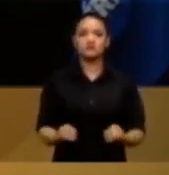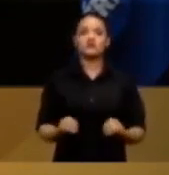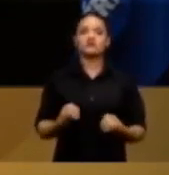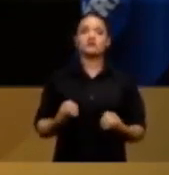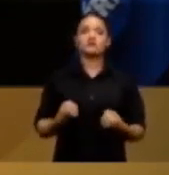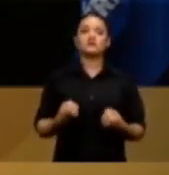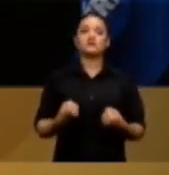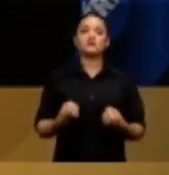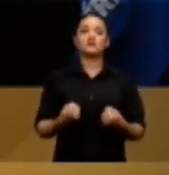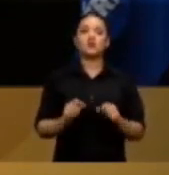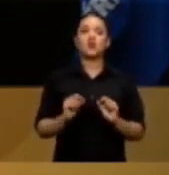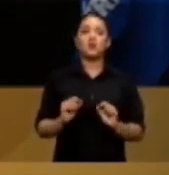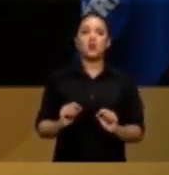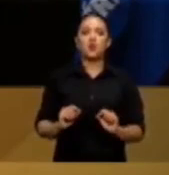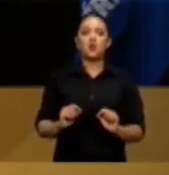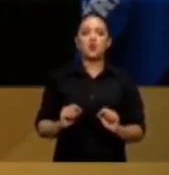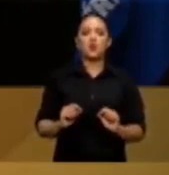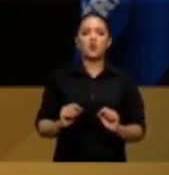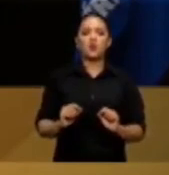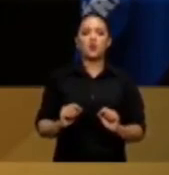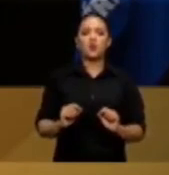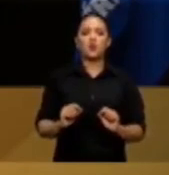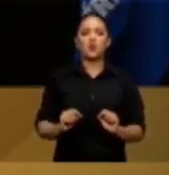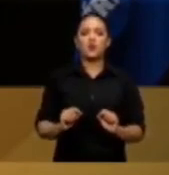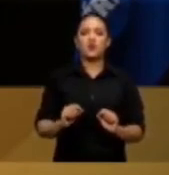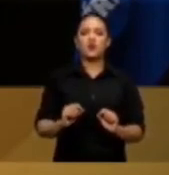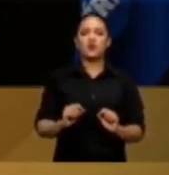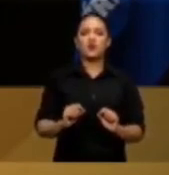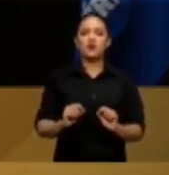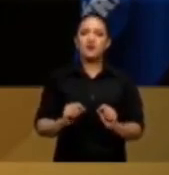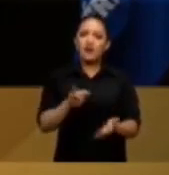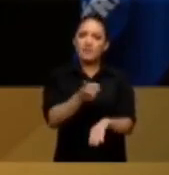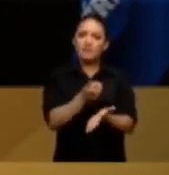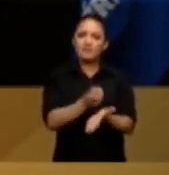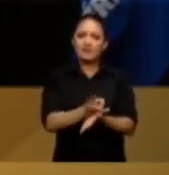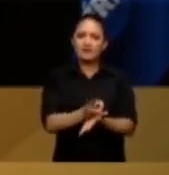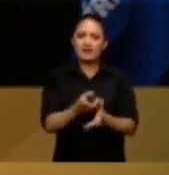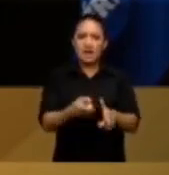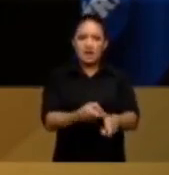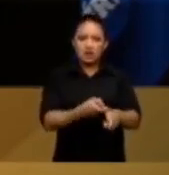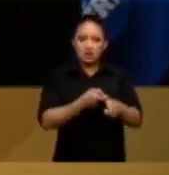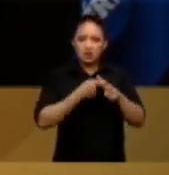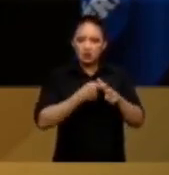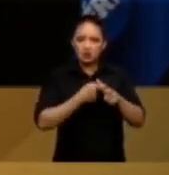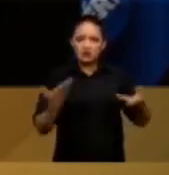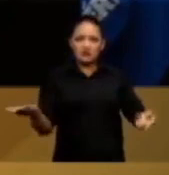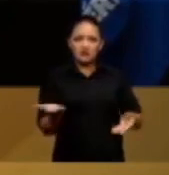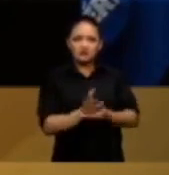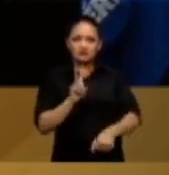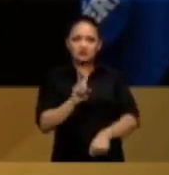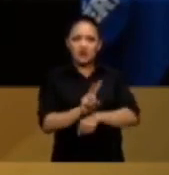defesa do seu requerimento de suspensão de medida liminar,